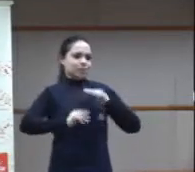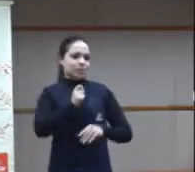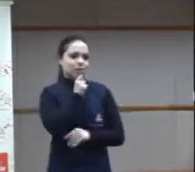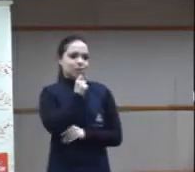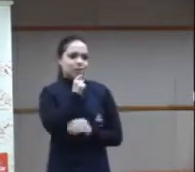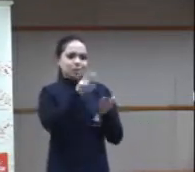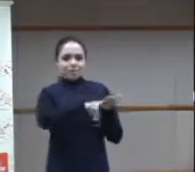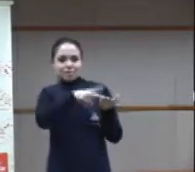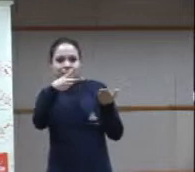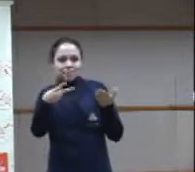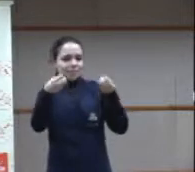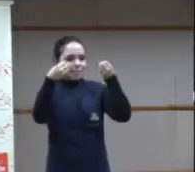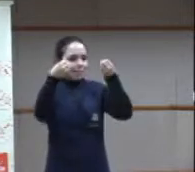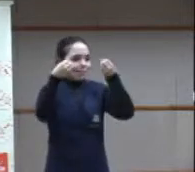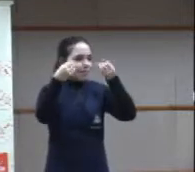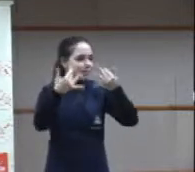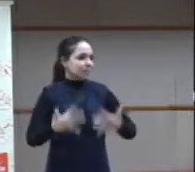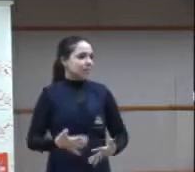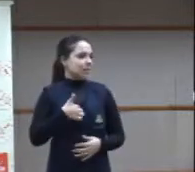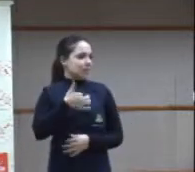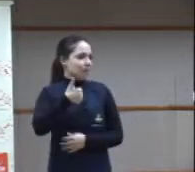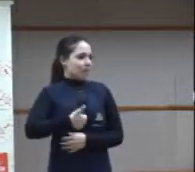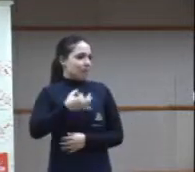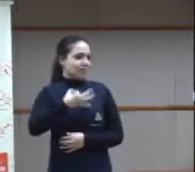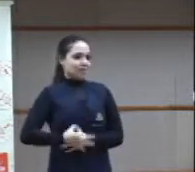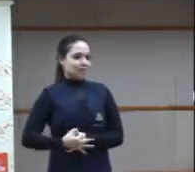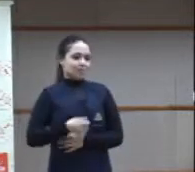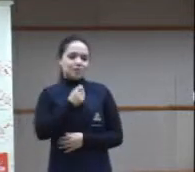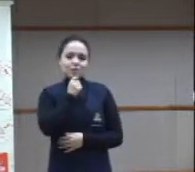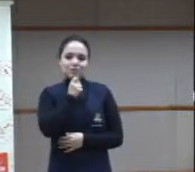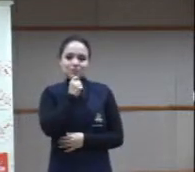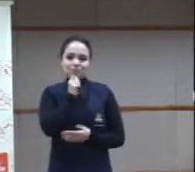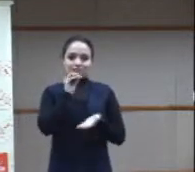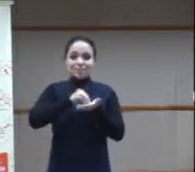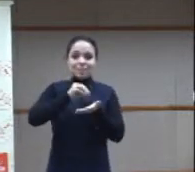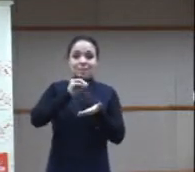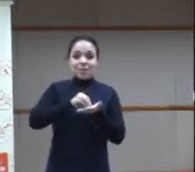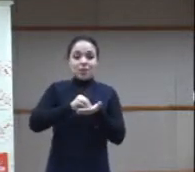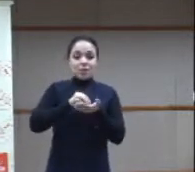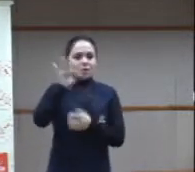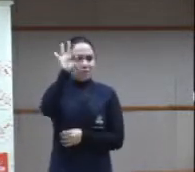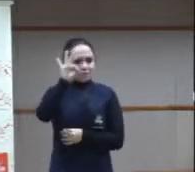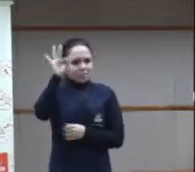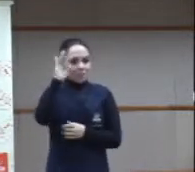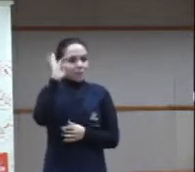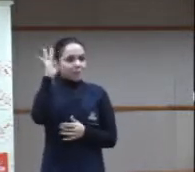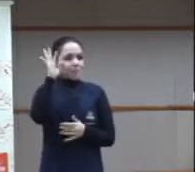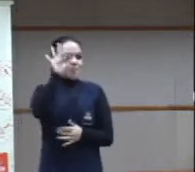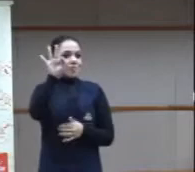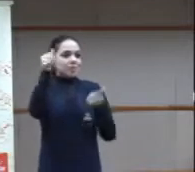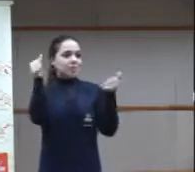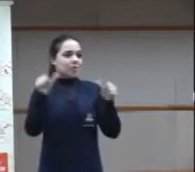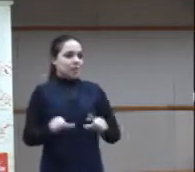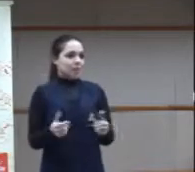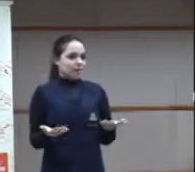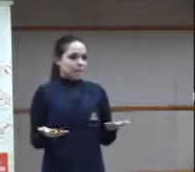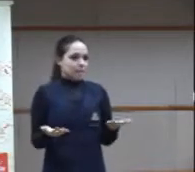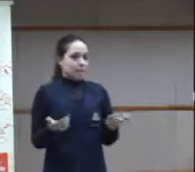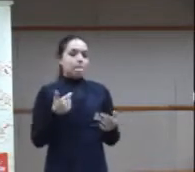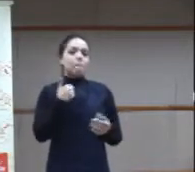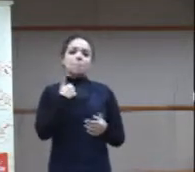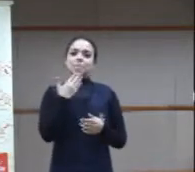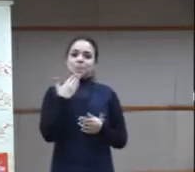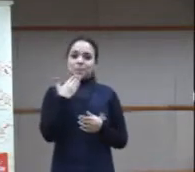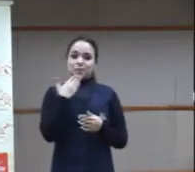uma tradução na área da educação, principalmente no nível superior. Nós pedimos, mas